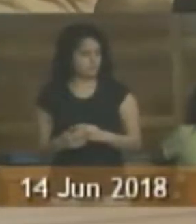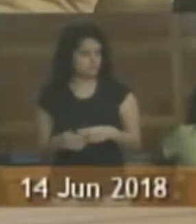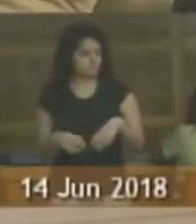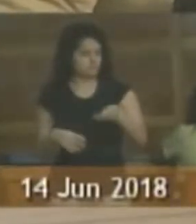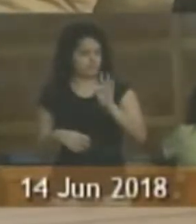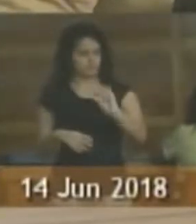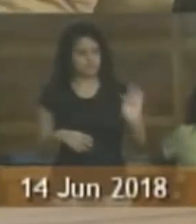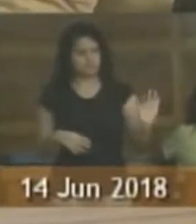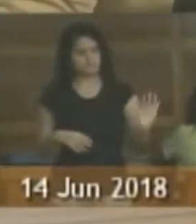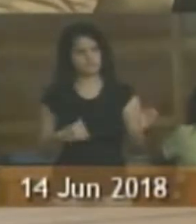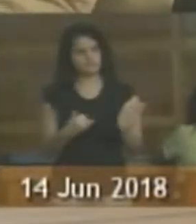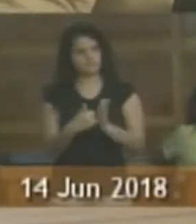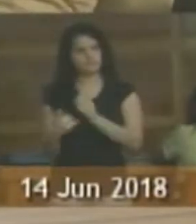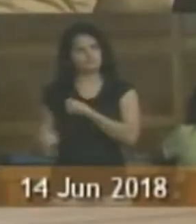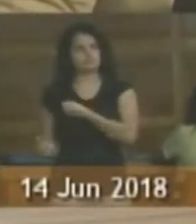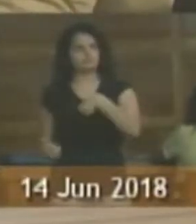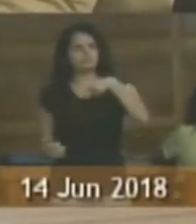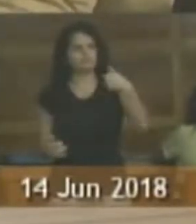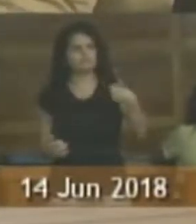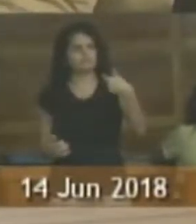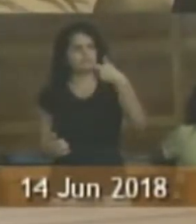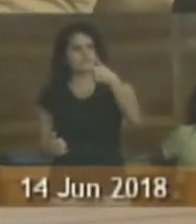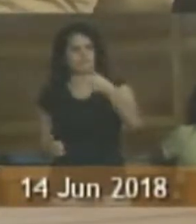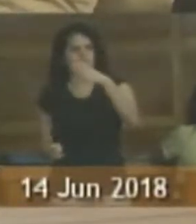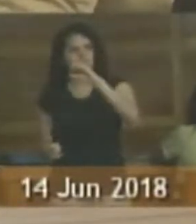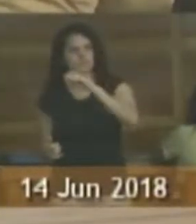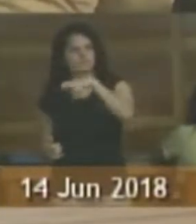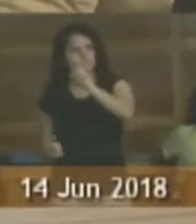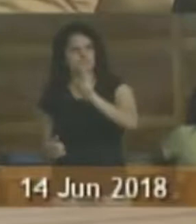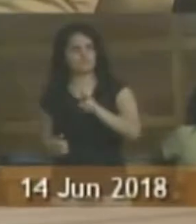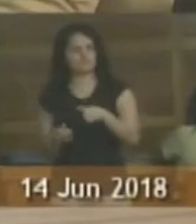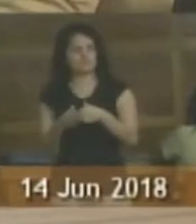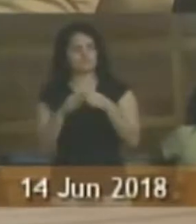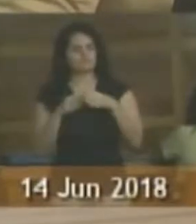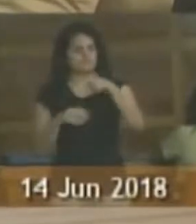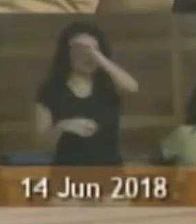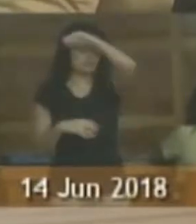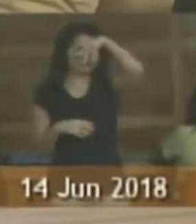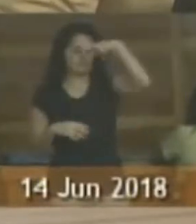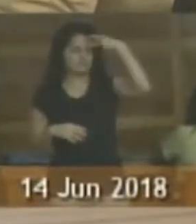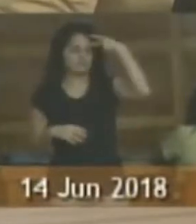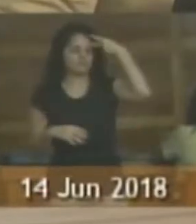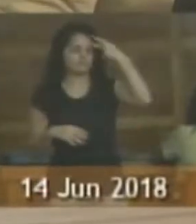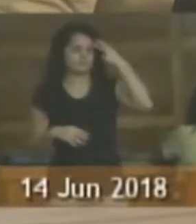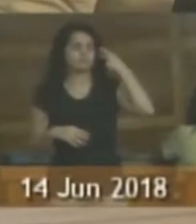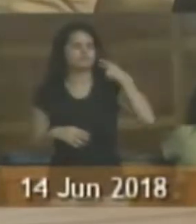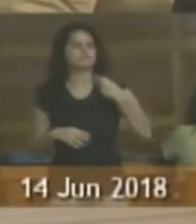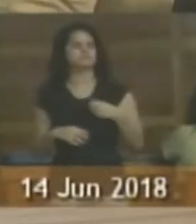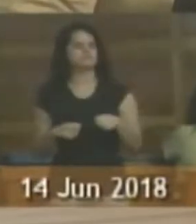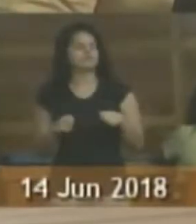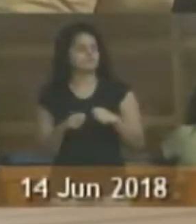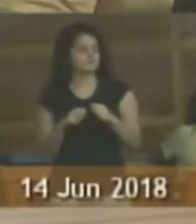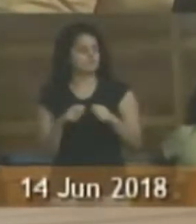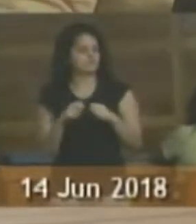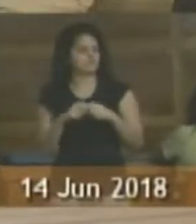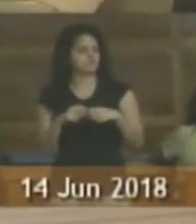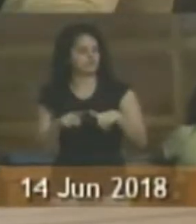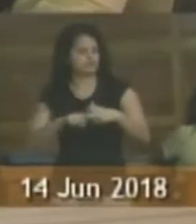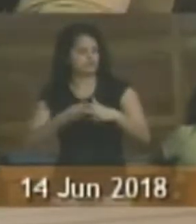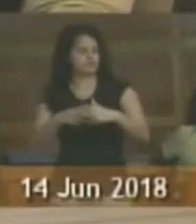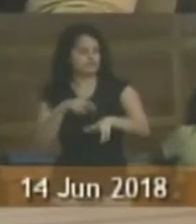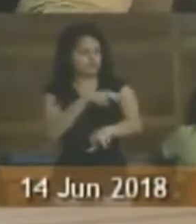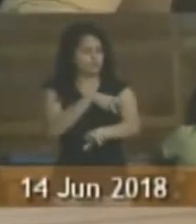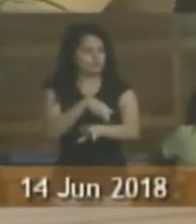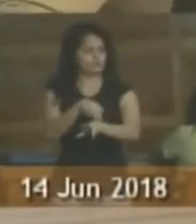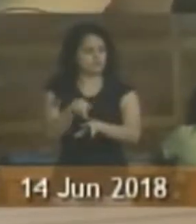Frade. Indicação 1205 de 2018, Flavinho Araújo, indicando ao prefeito municipal que seja realizado o reparo no meio-fio da